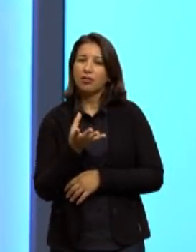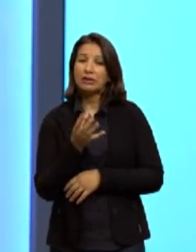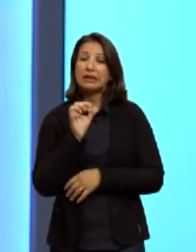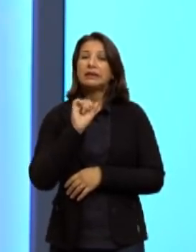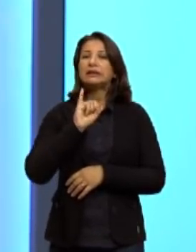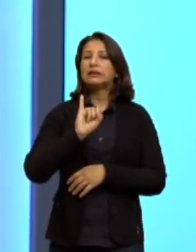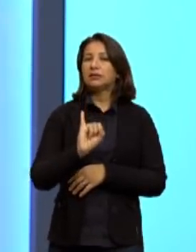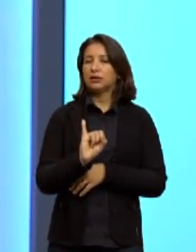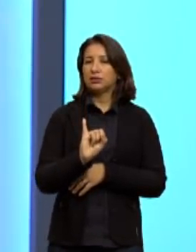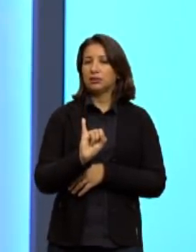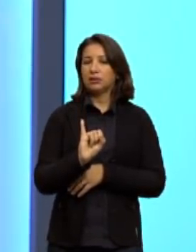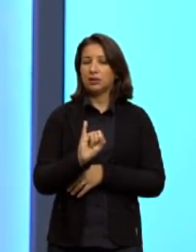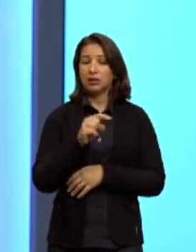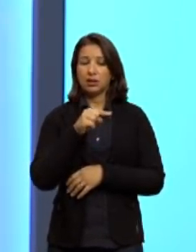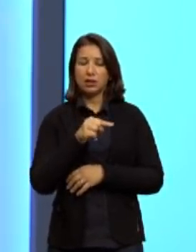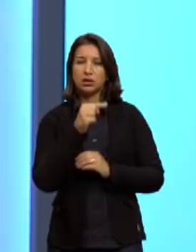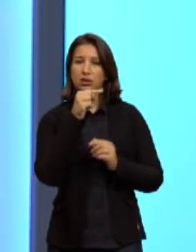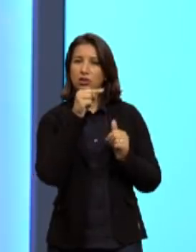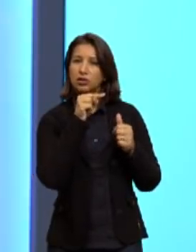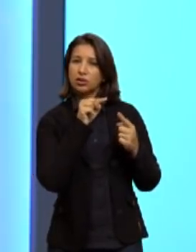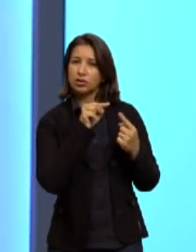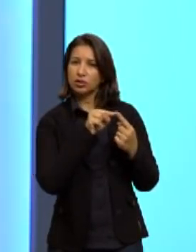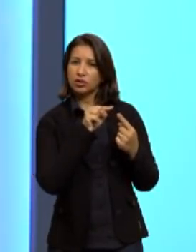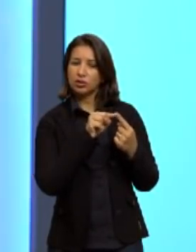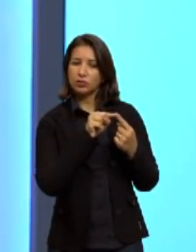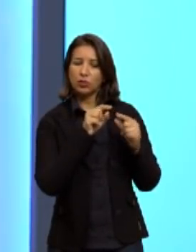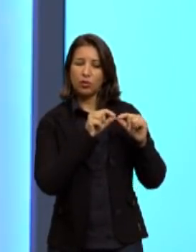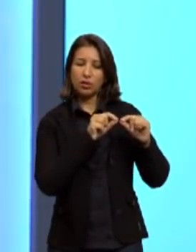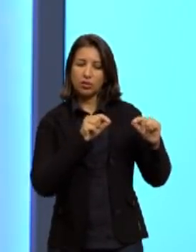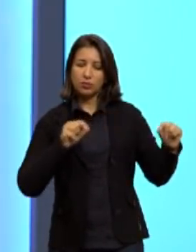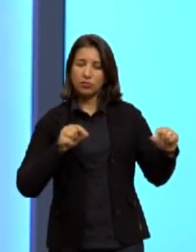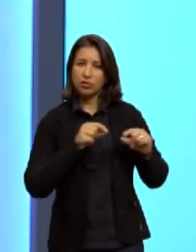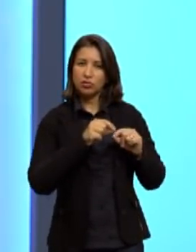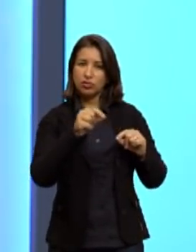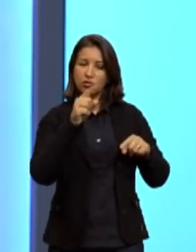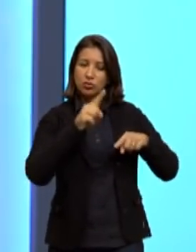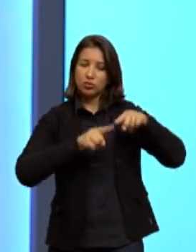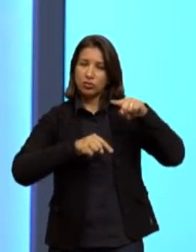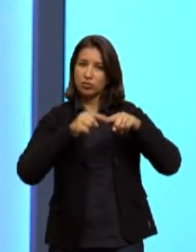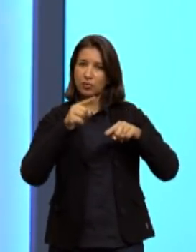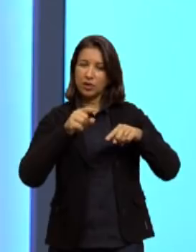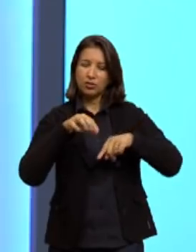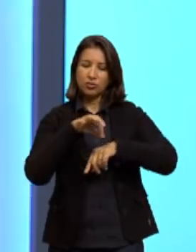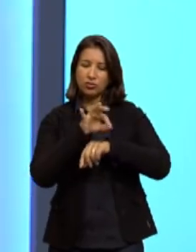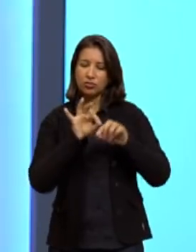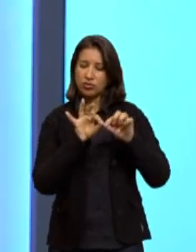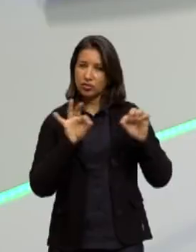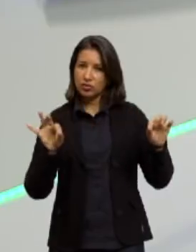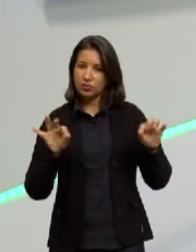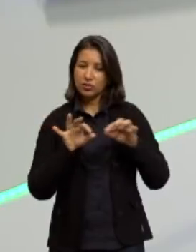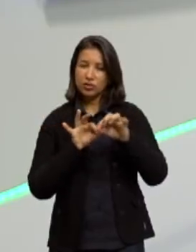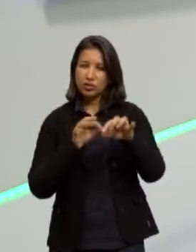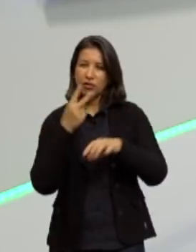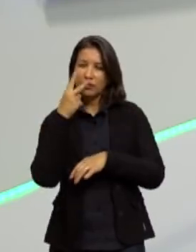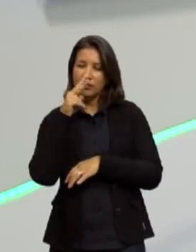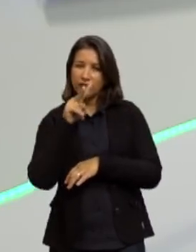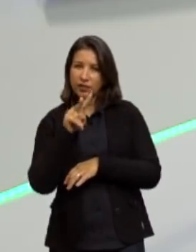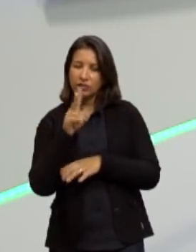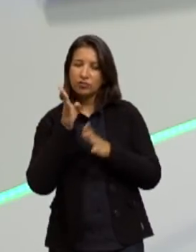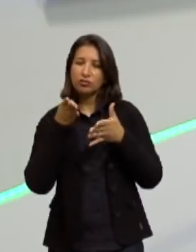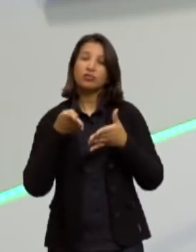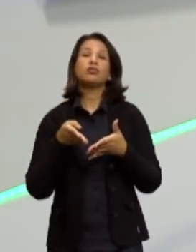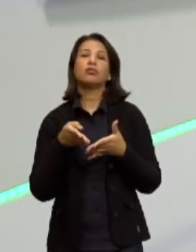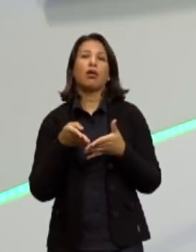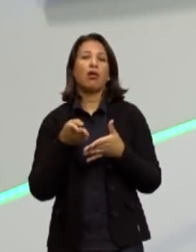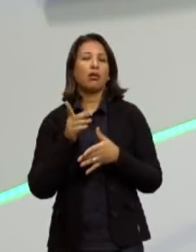se desta forma eles me diziam e aí os instrumentos de medida a gente já tinha verificado anteriormente né não